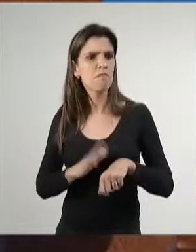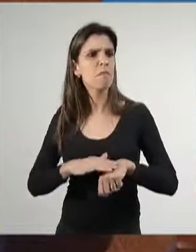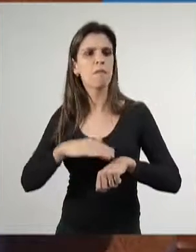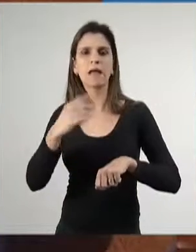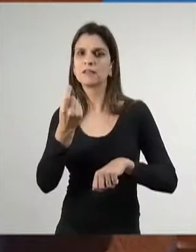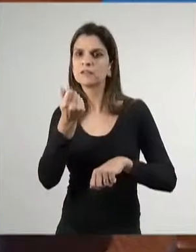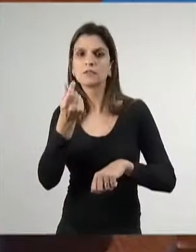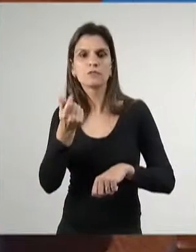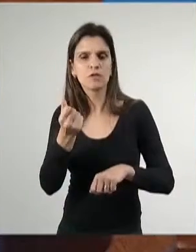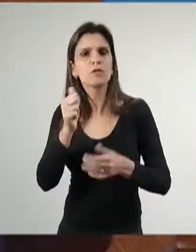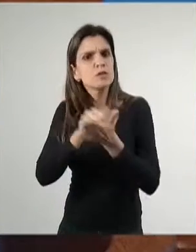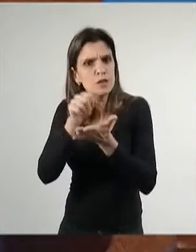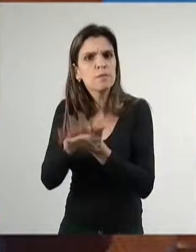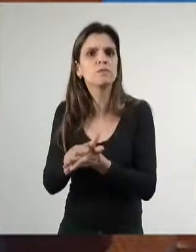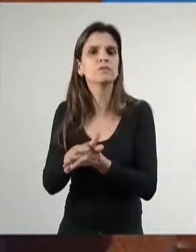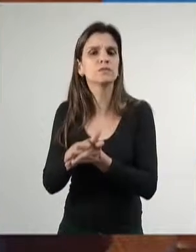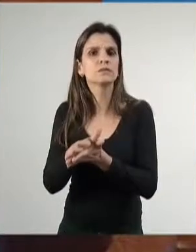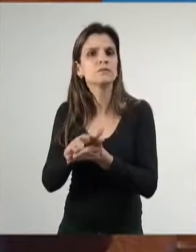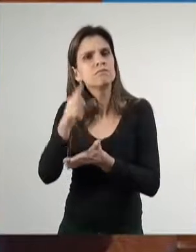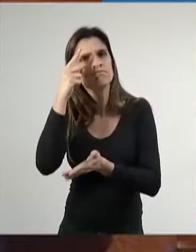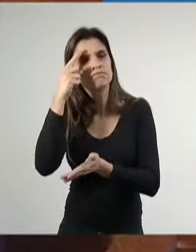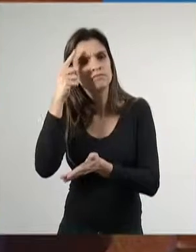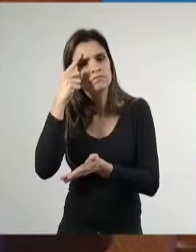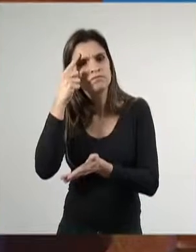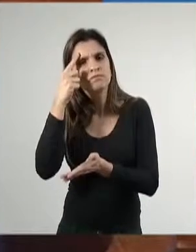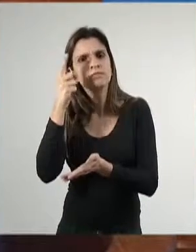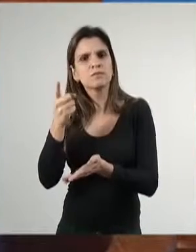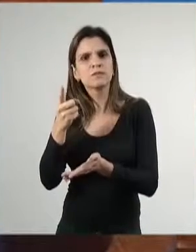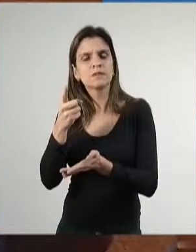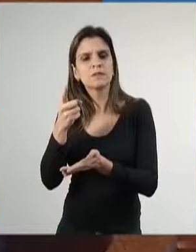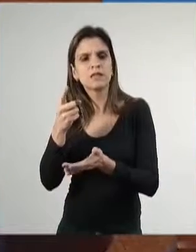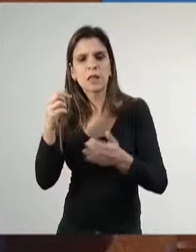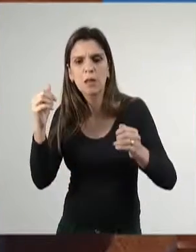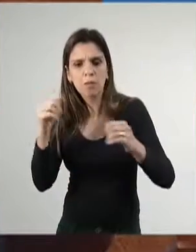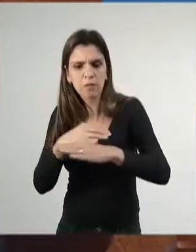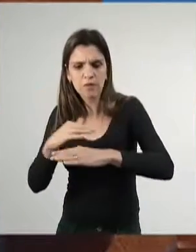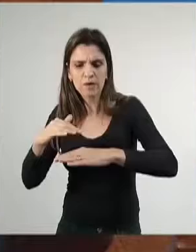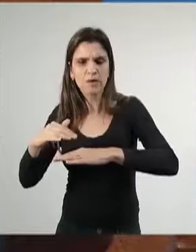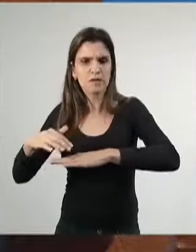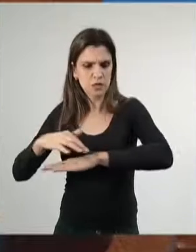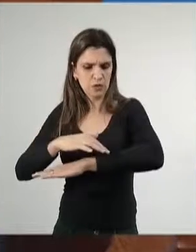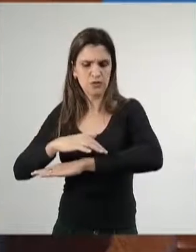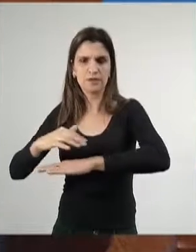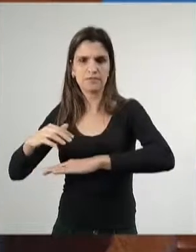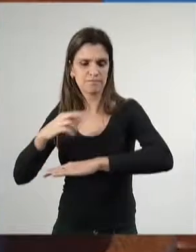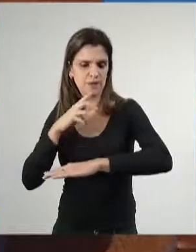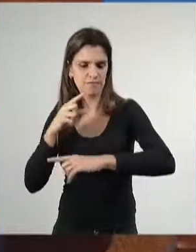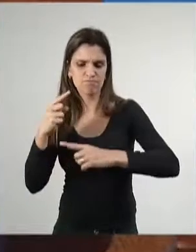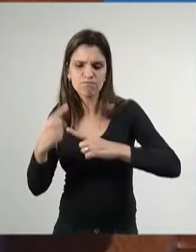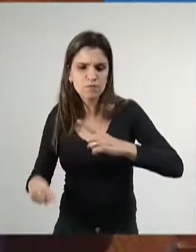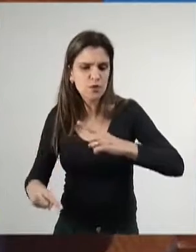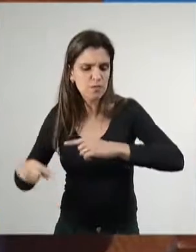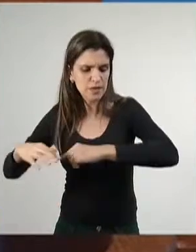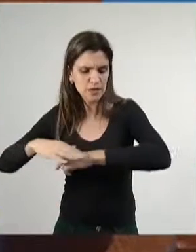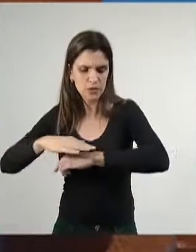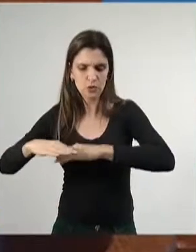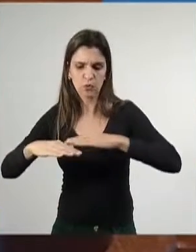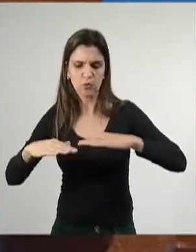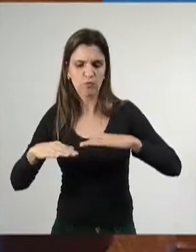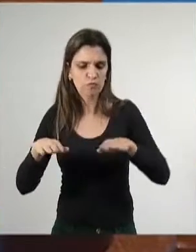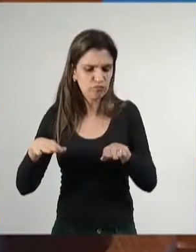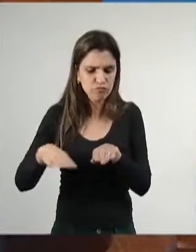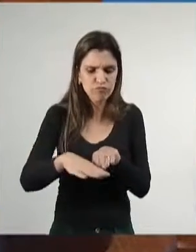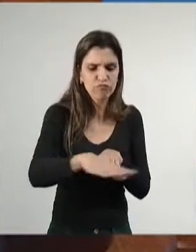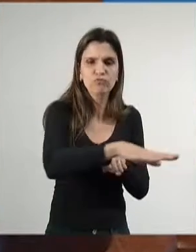das multas, para que a pessoa pense 2 vezes ao ultrapassar numa faixa proibida, ao